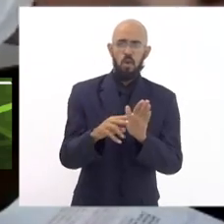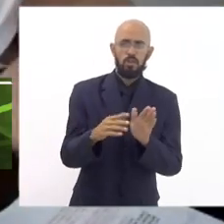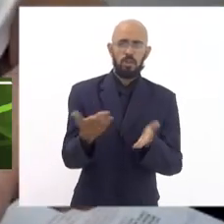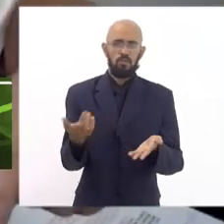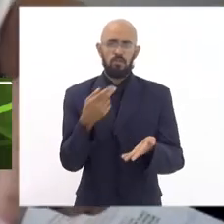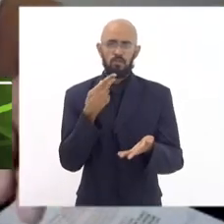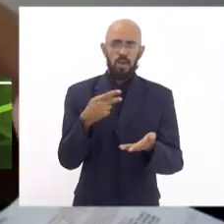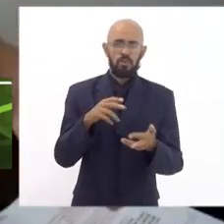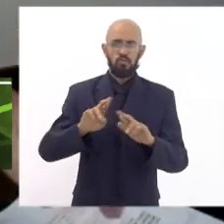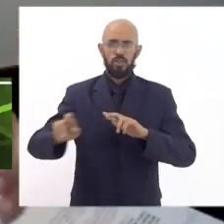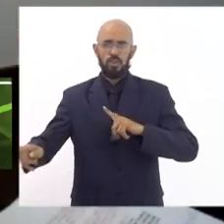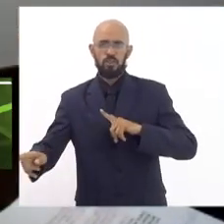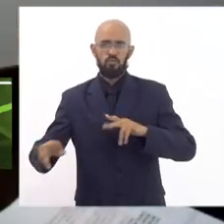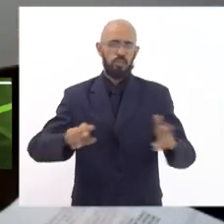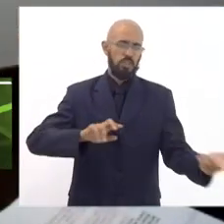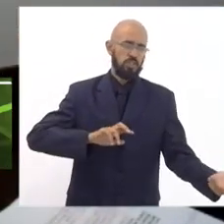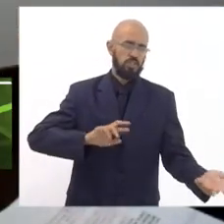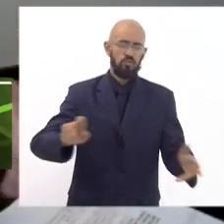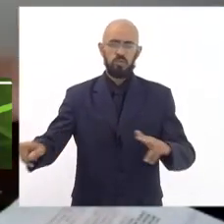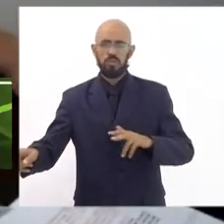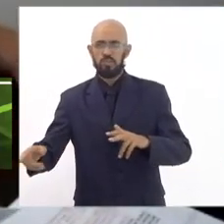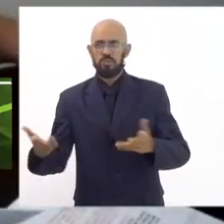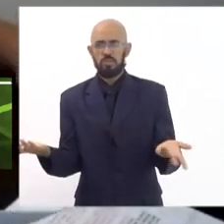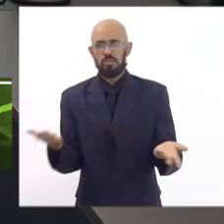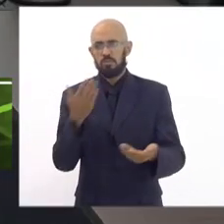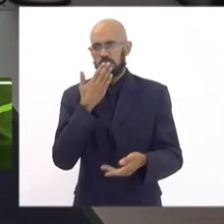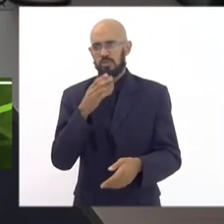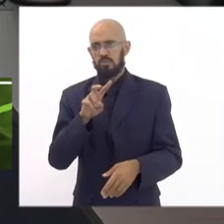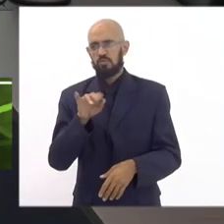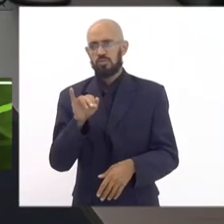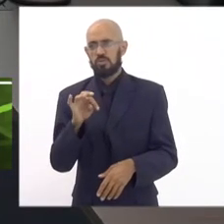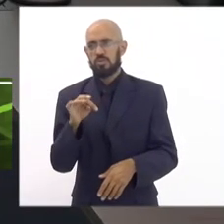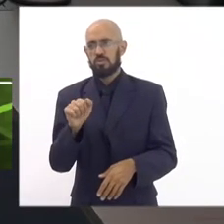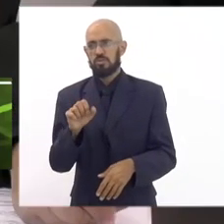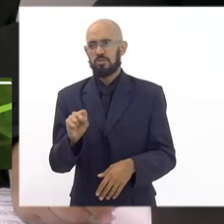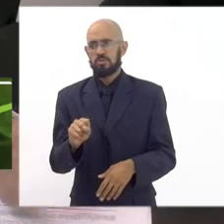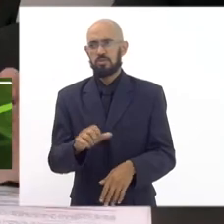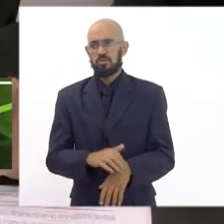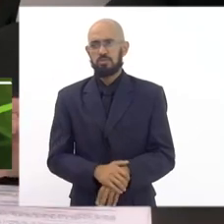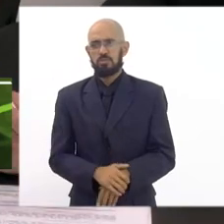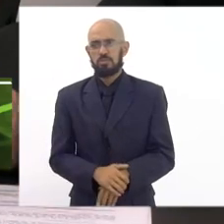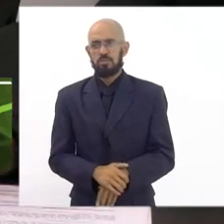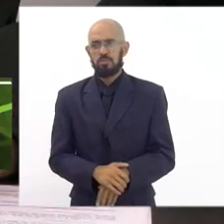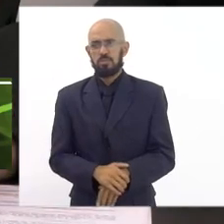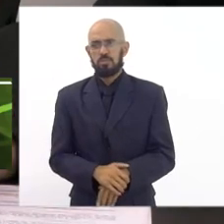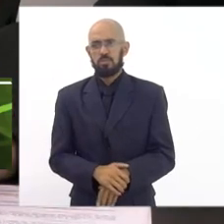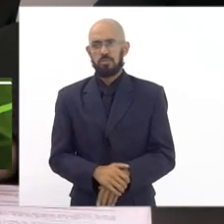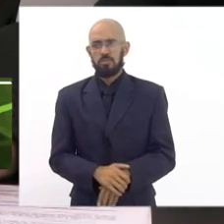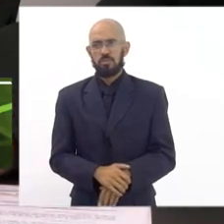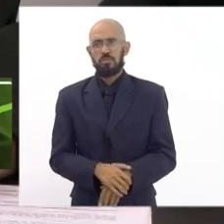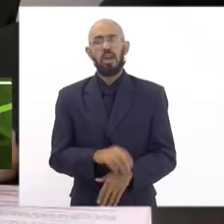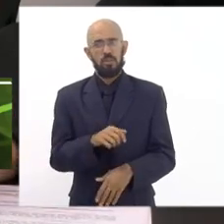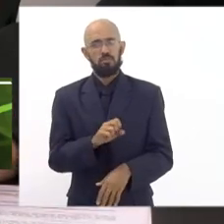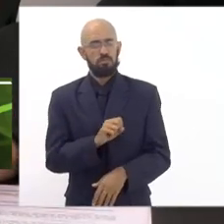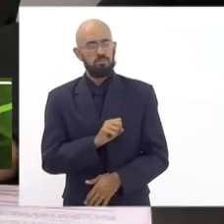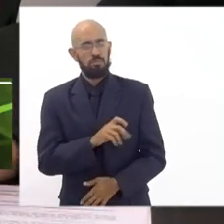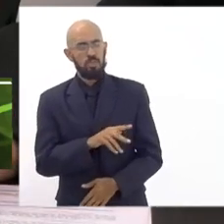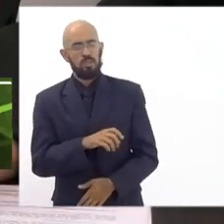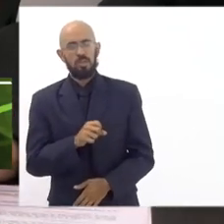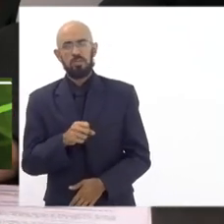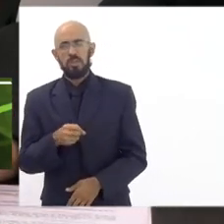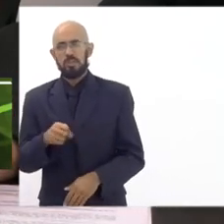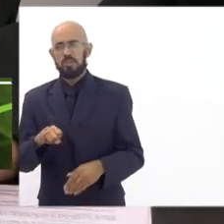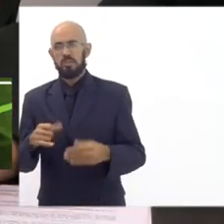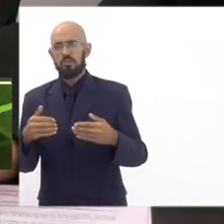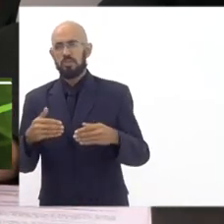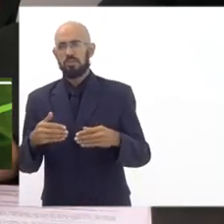coisa, uma hora diz outra coisa. Eu queria pedir vista. Proibido não é. Então, vou dar um voto. Já pediu vista? Já pediu a vista? Senão eu ia dar um